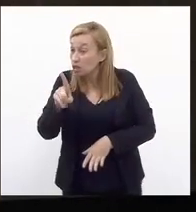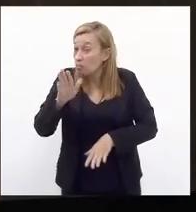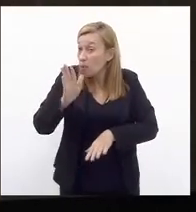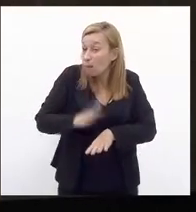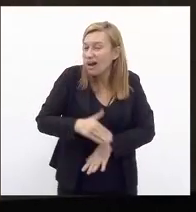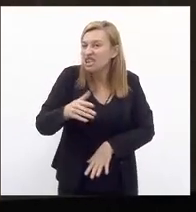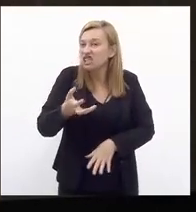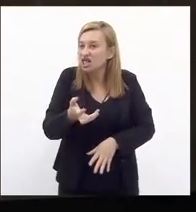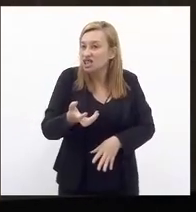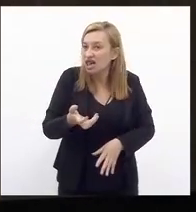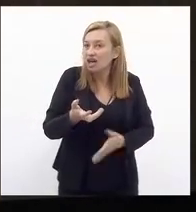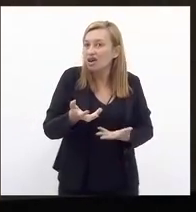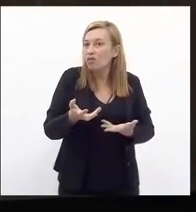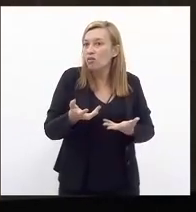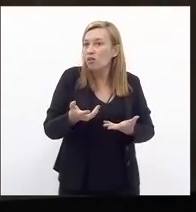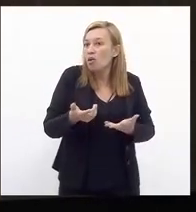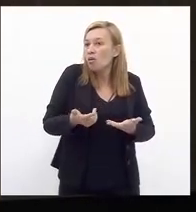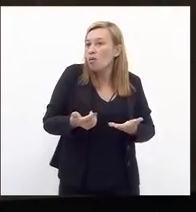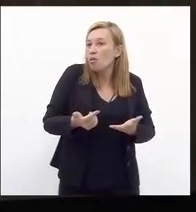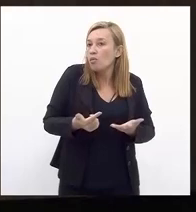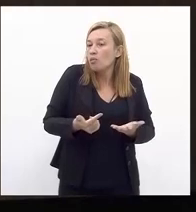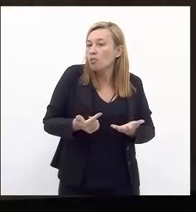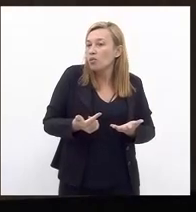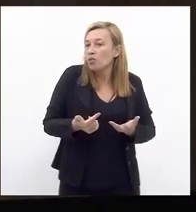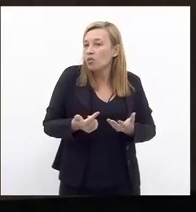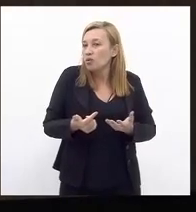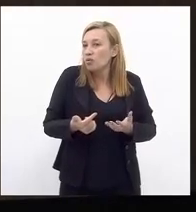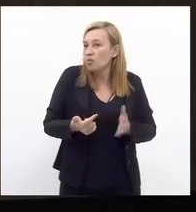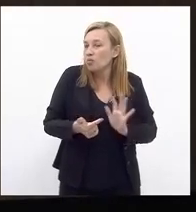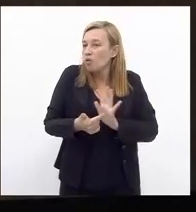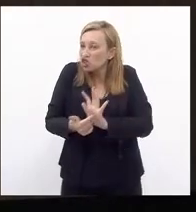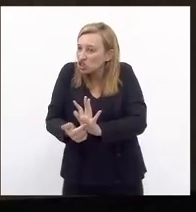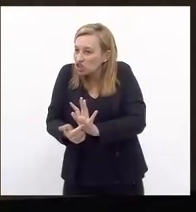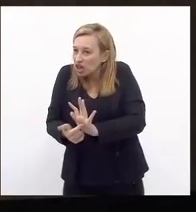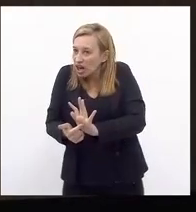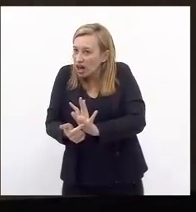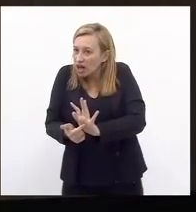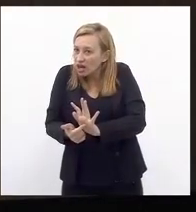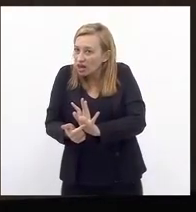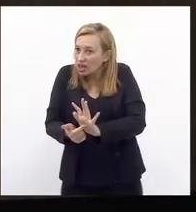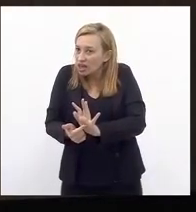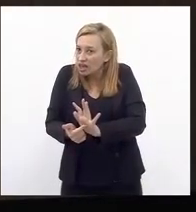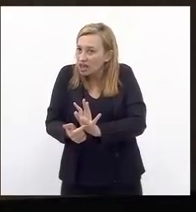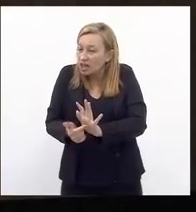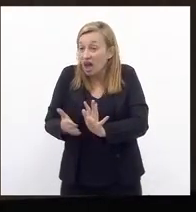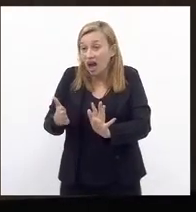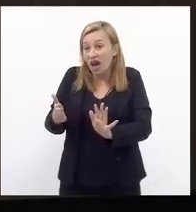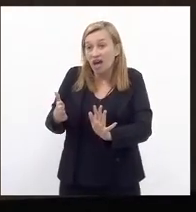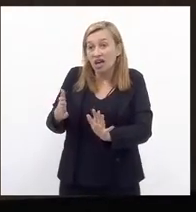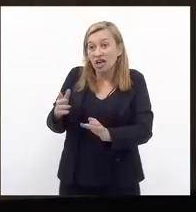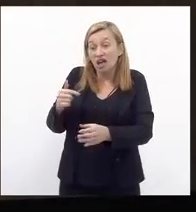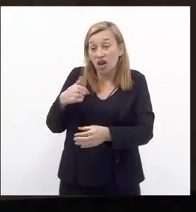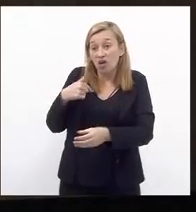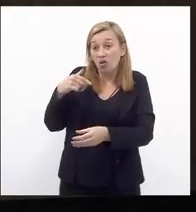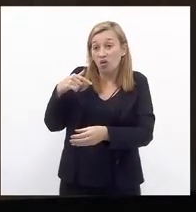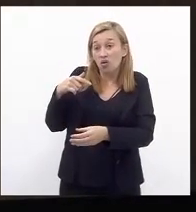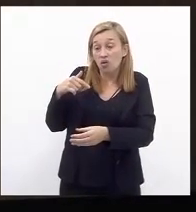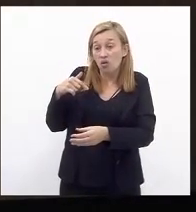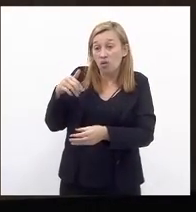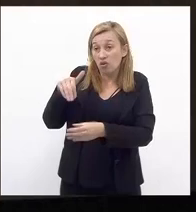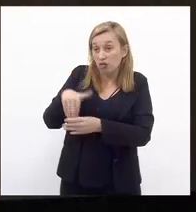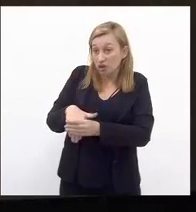por mais que tentem de alguma maneira com algum trocadilho deturpar a minha votação